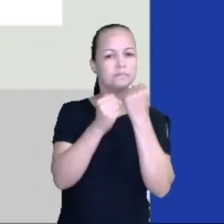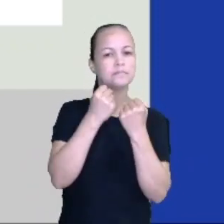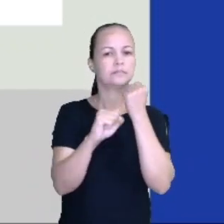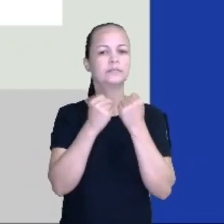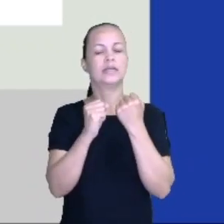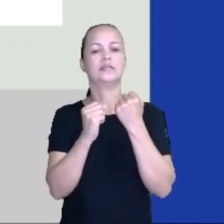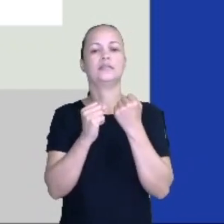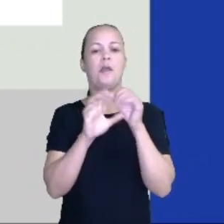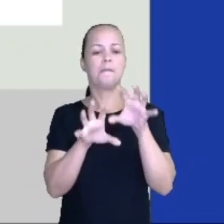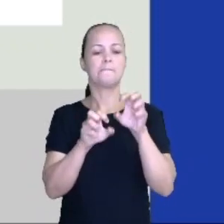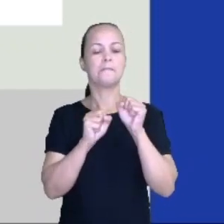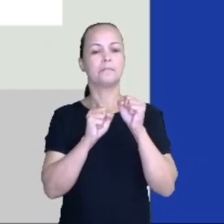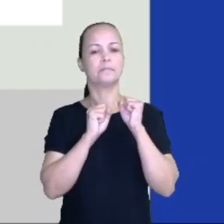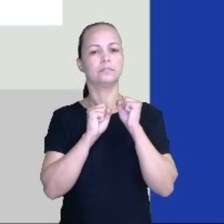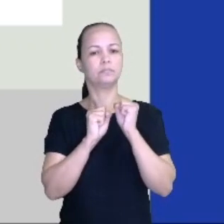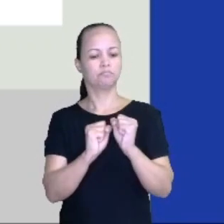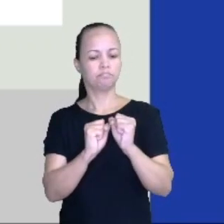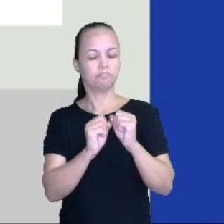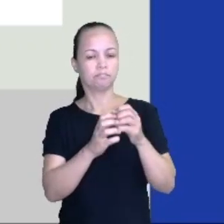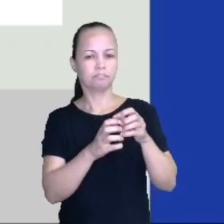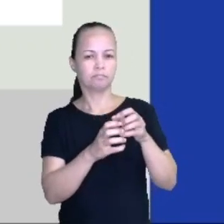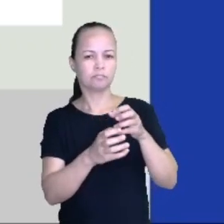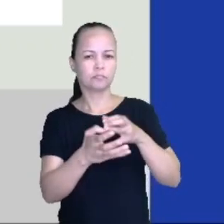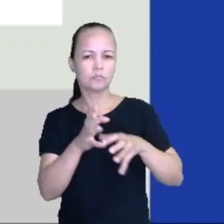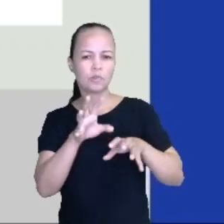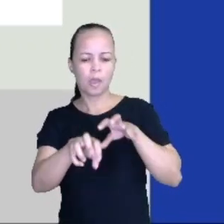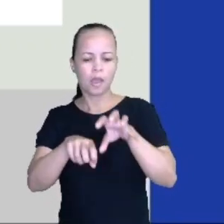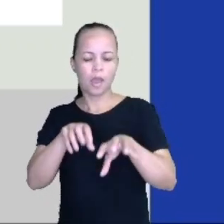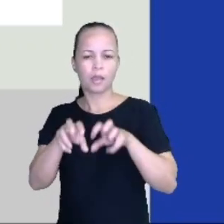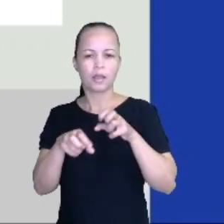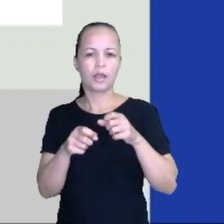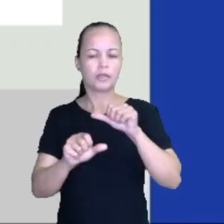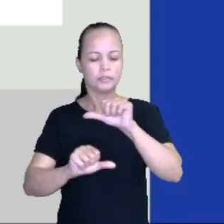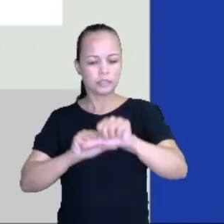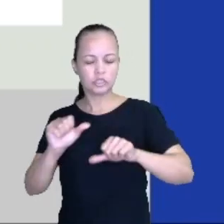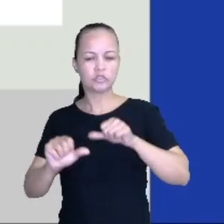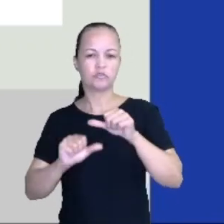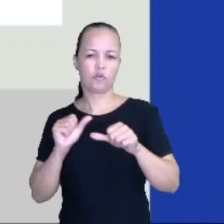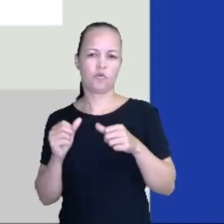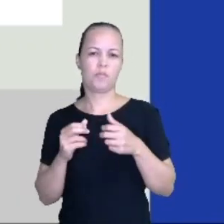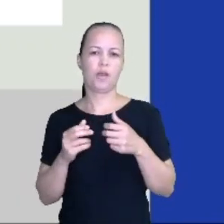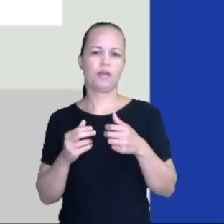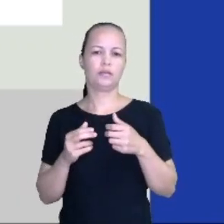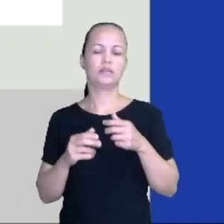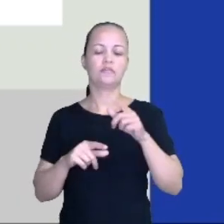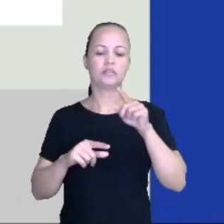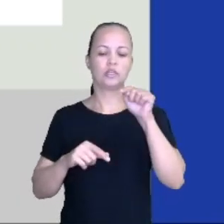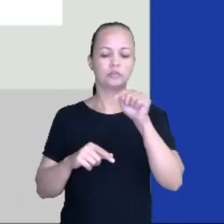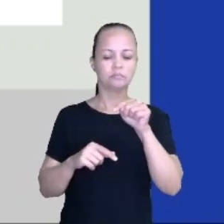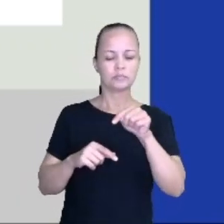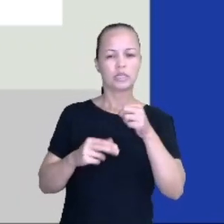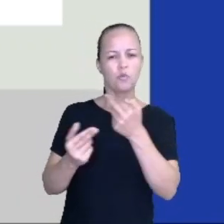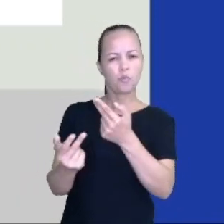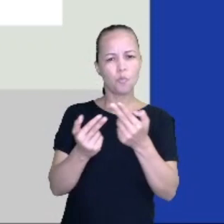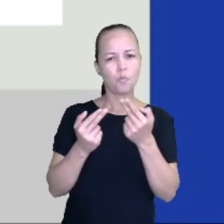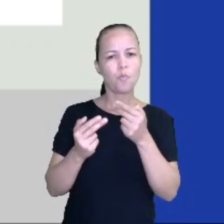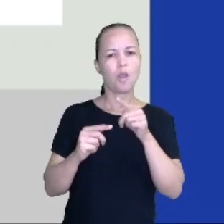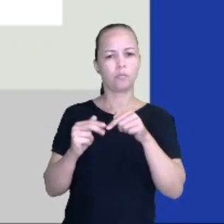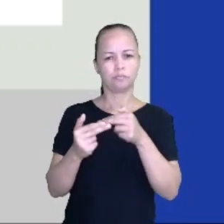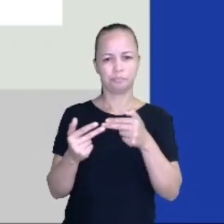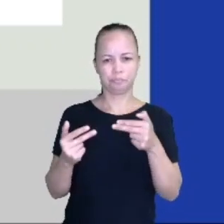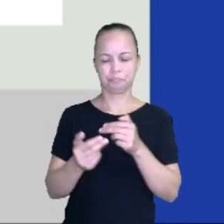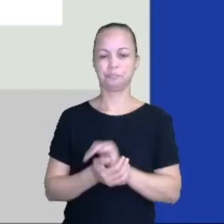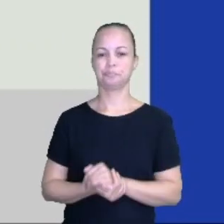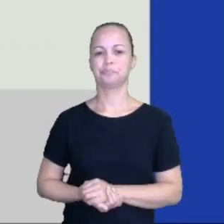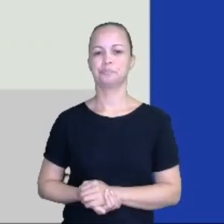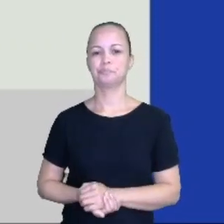essas embalagens velhas e transformar ela em outras coisas daquele mesmo material, ok?